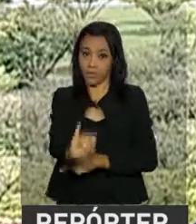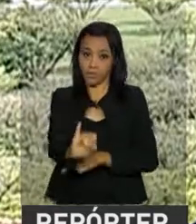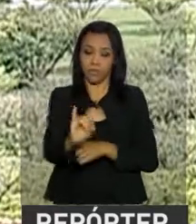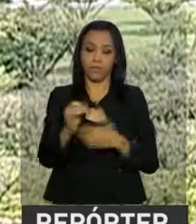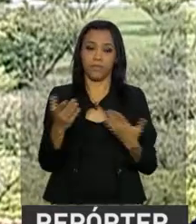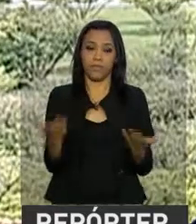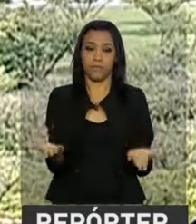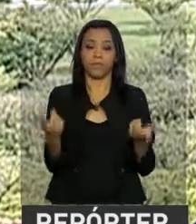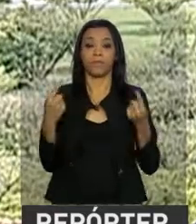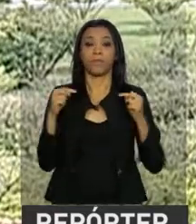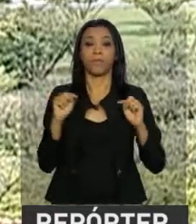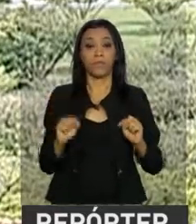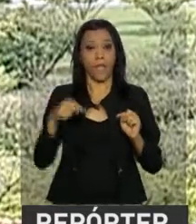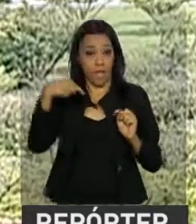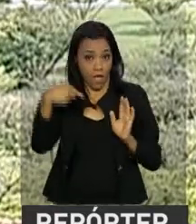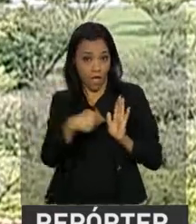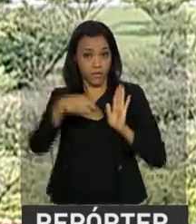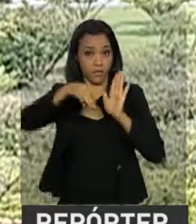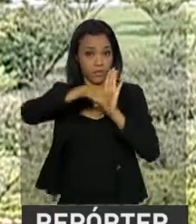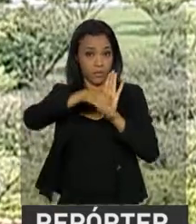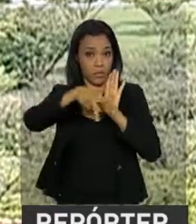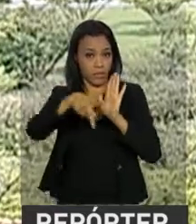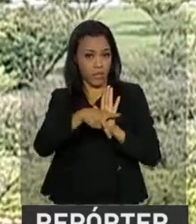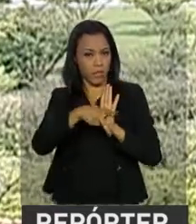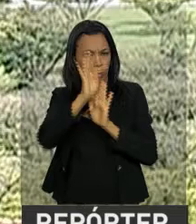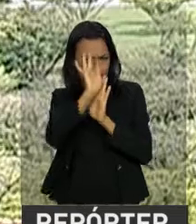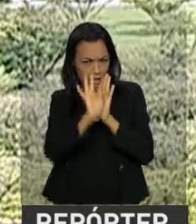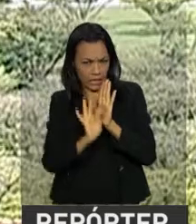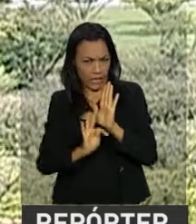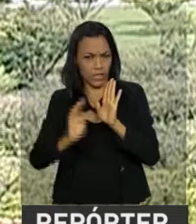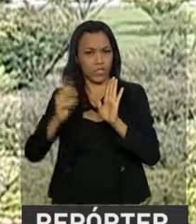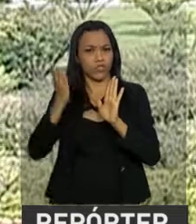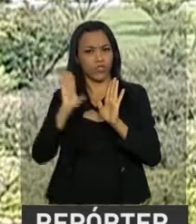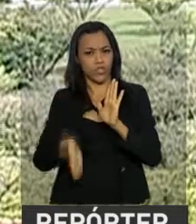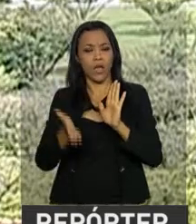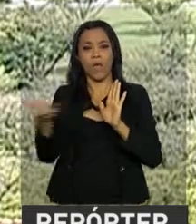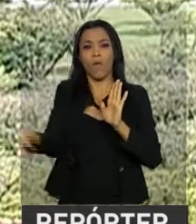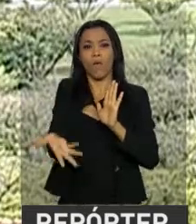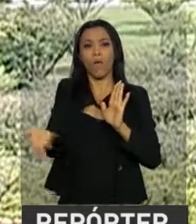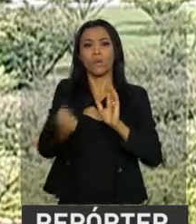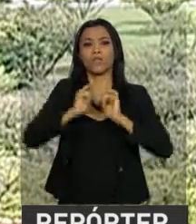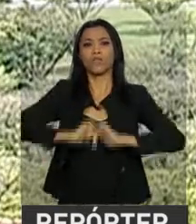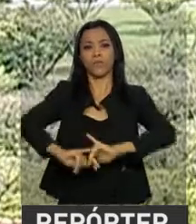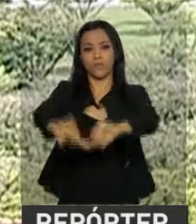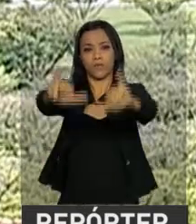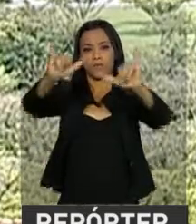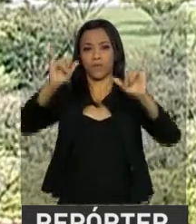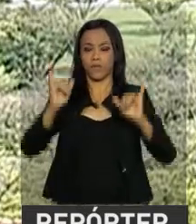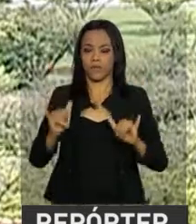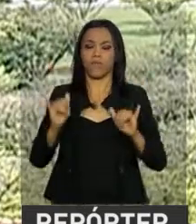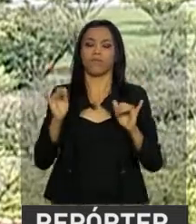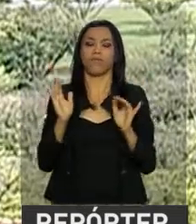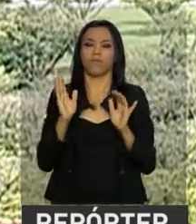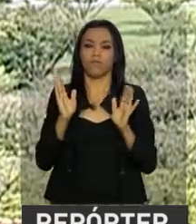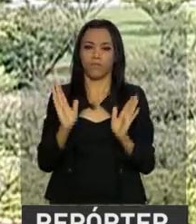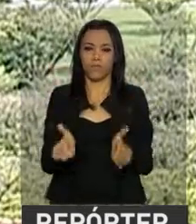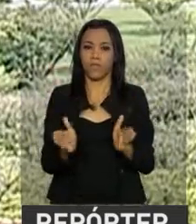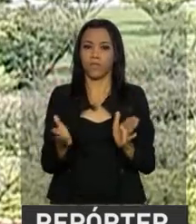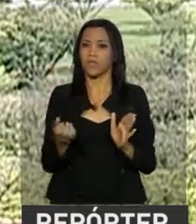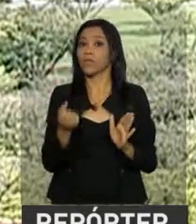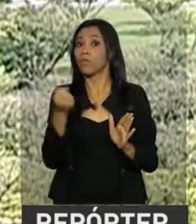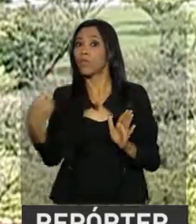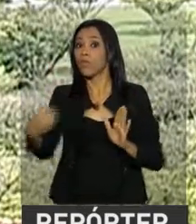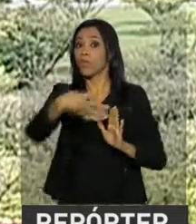Investimentos. A medida provisória, o texto da medida provisória foi publicado hoje no Diário Oficial da União. São